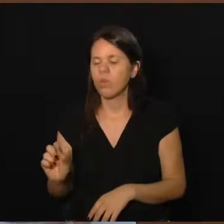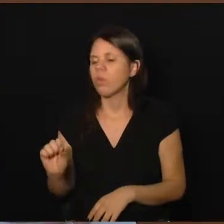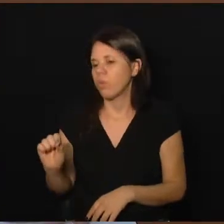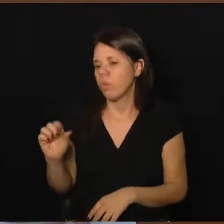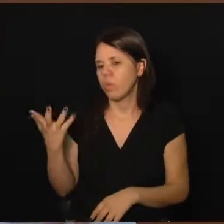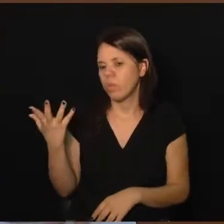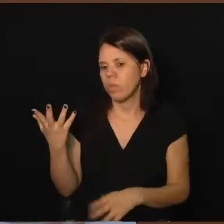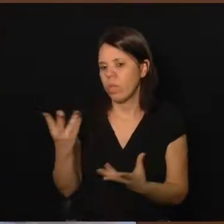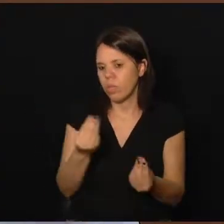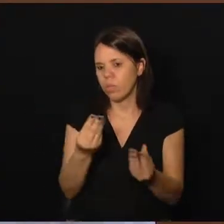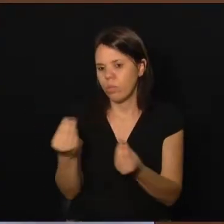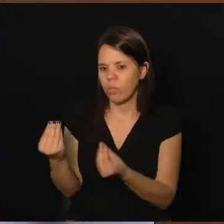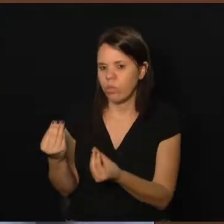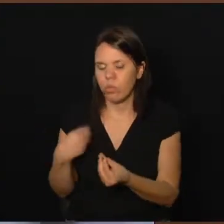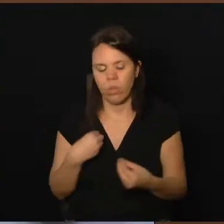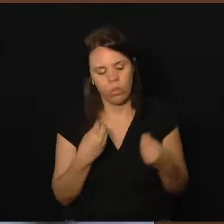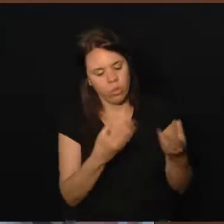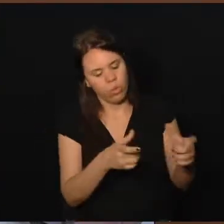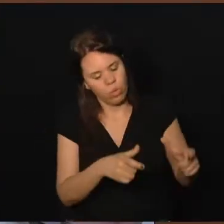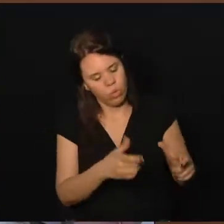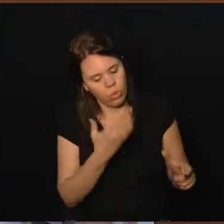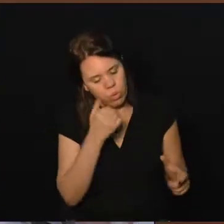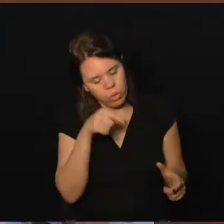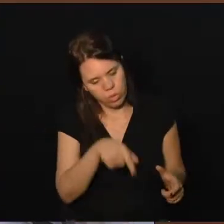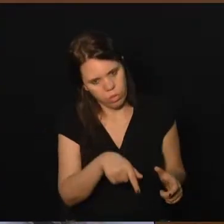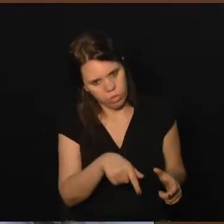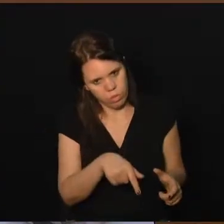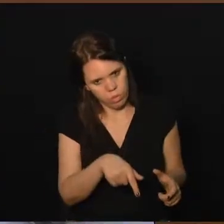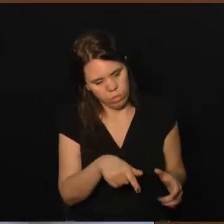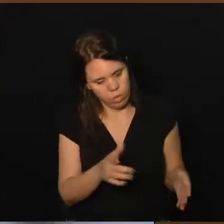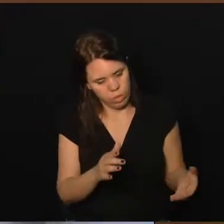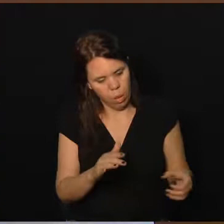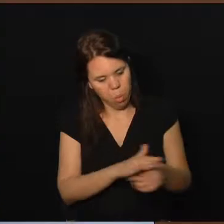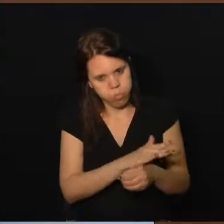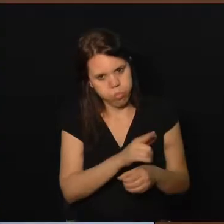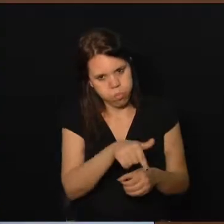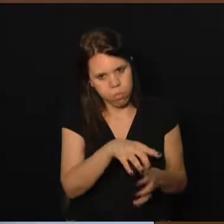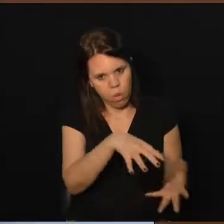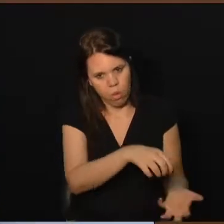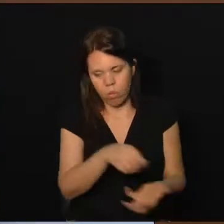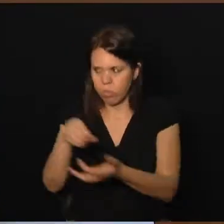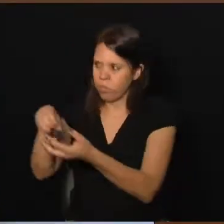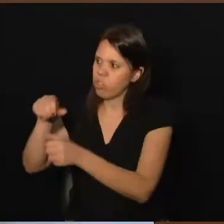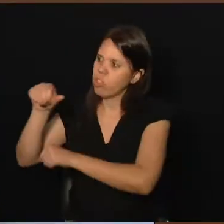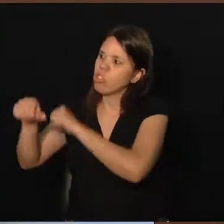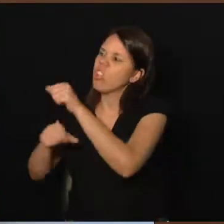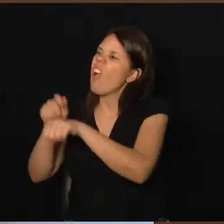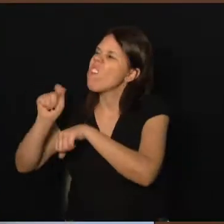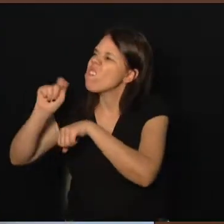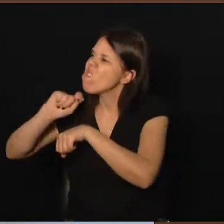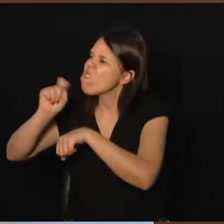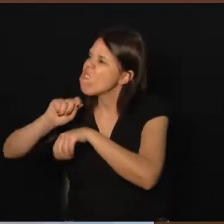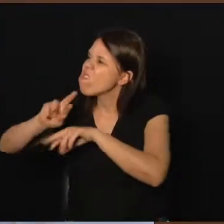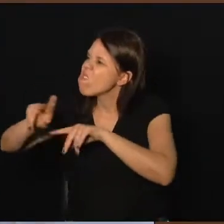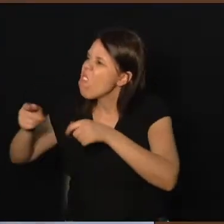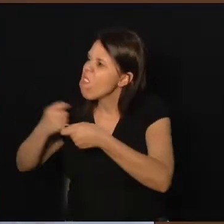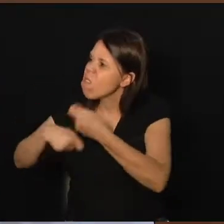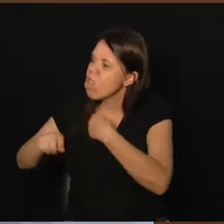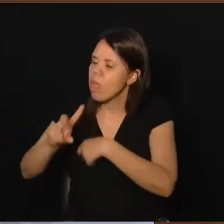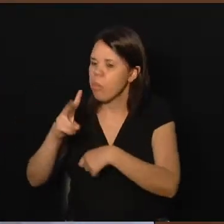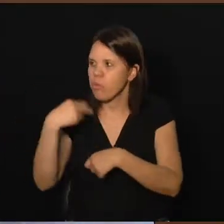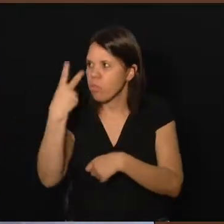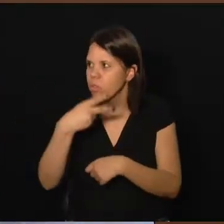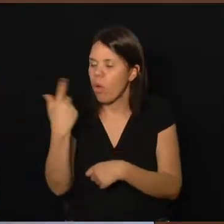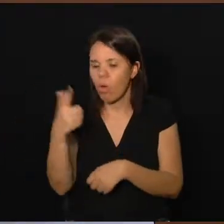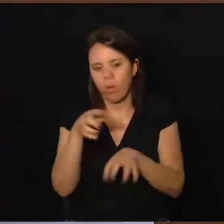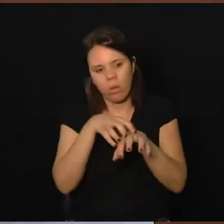vem acontecendo. Eu dou um prato de marmita aqui. O prato está fechado, ele pega a marmita e troca por droga. Aí, menos de 2 horas, tem outra